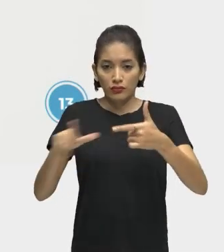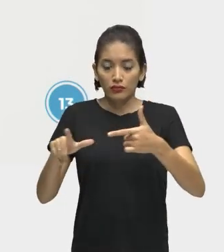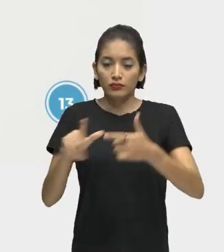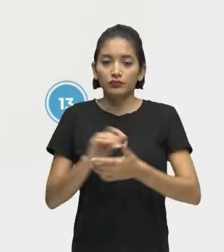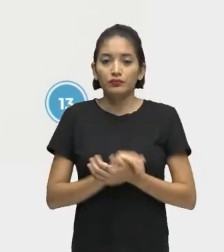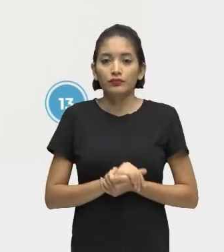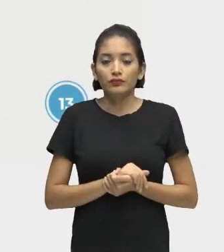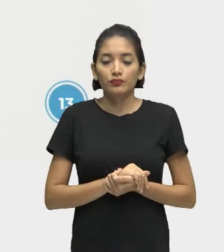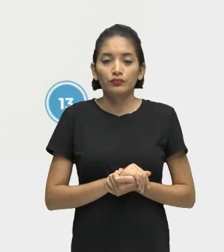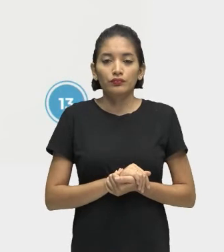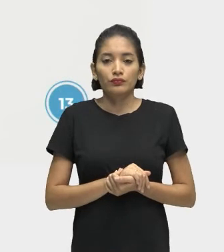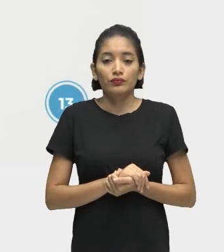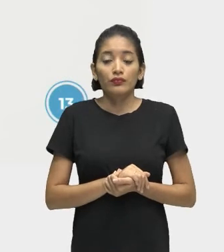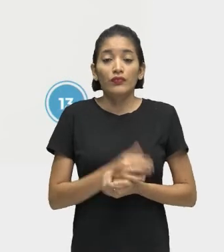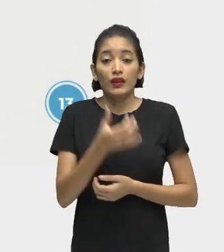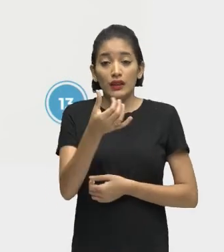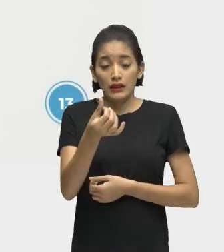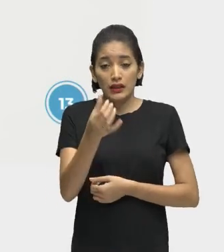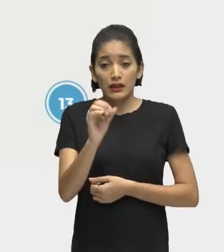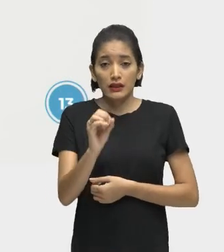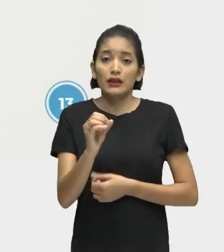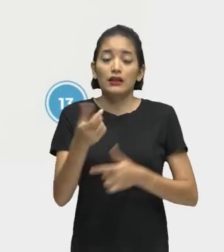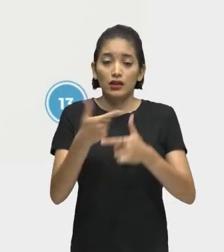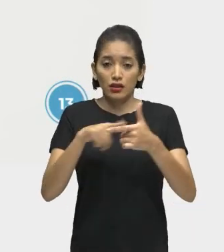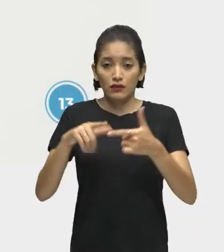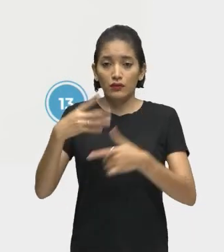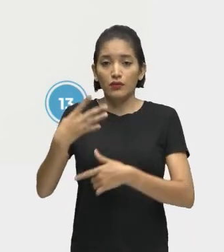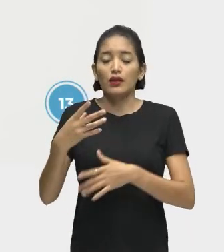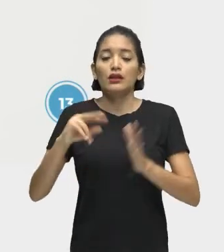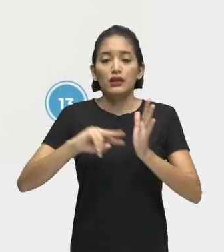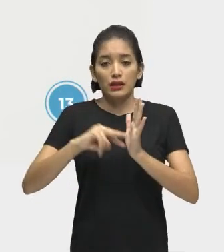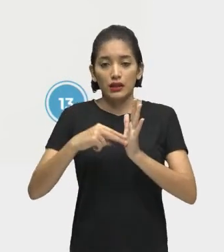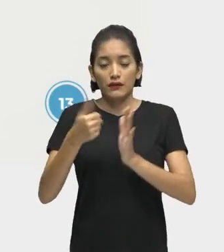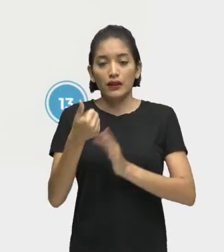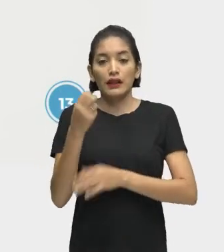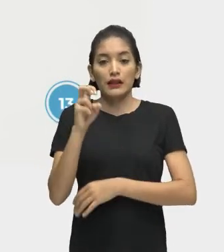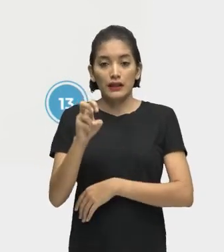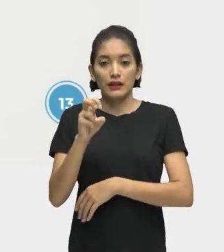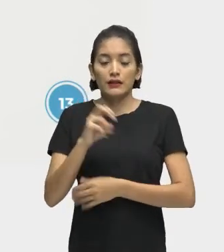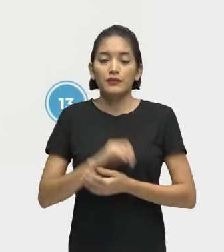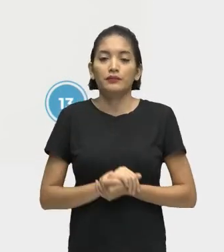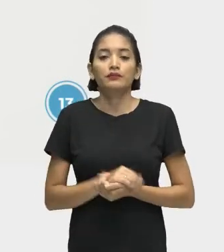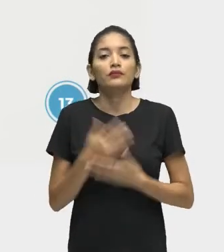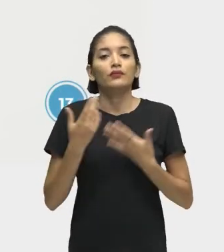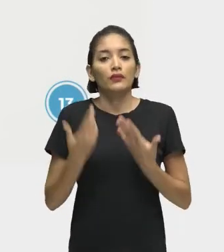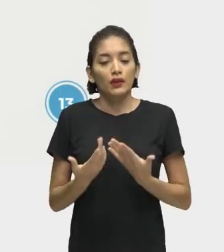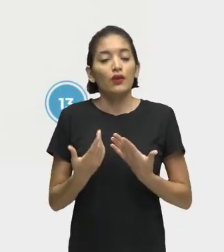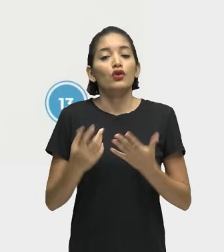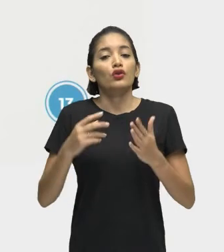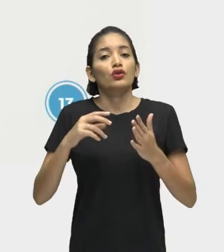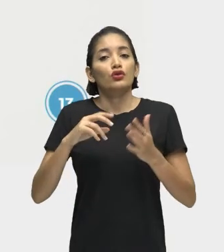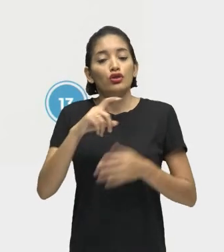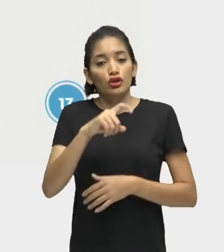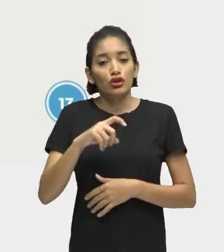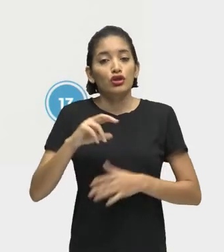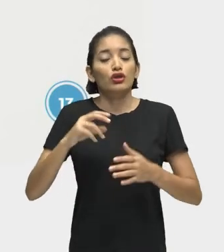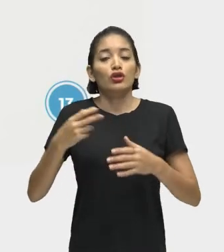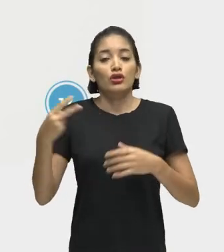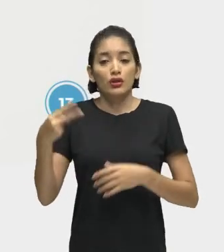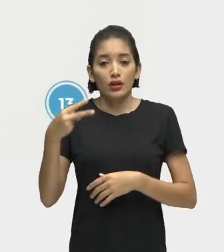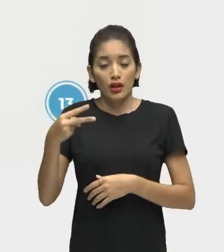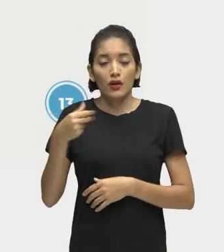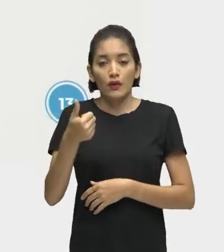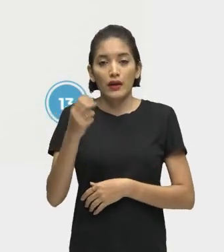é exata, 60 dividido por 4 é igual a 15. Então, x é igual a 15. Mas quem é